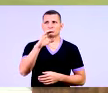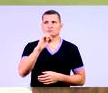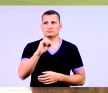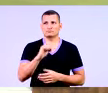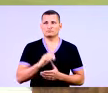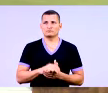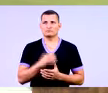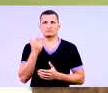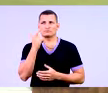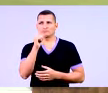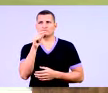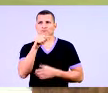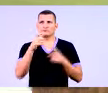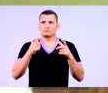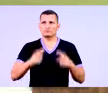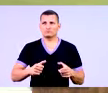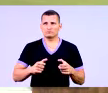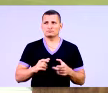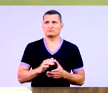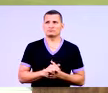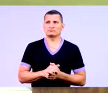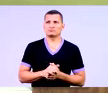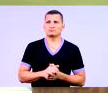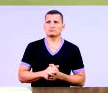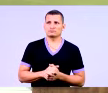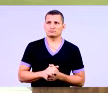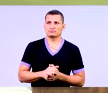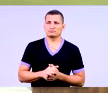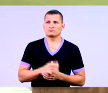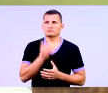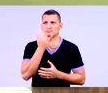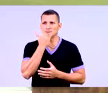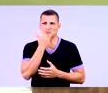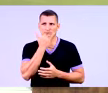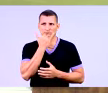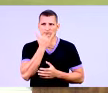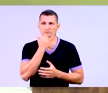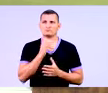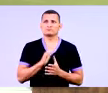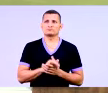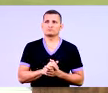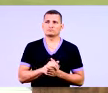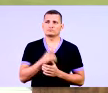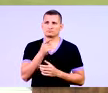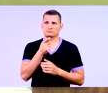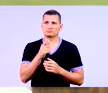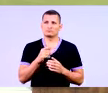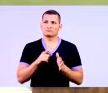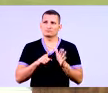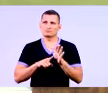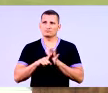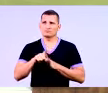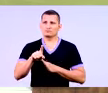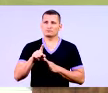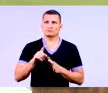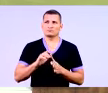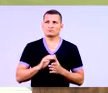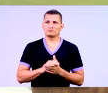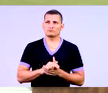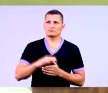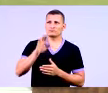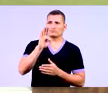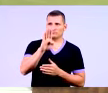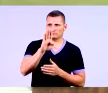só não estou conseguindo localizar que a localidade de lhe pedir perdão aí ele fez uma questão sobre a a